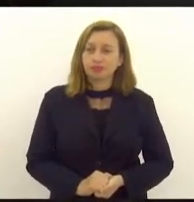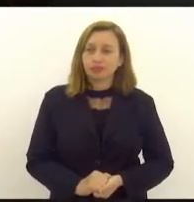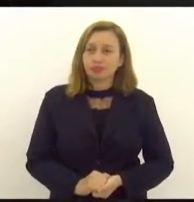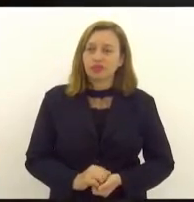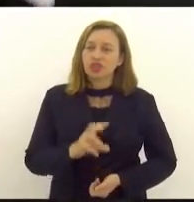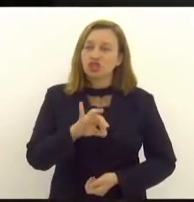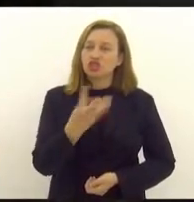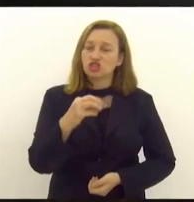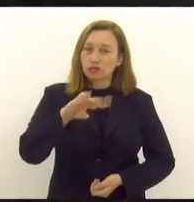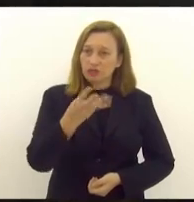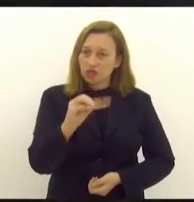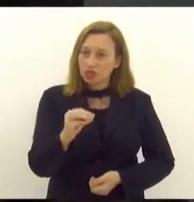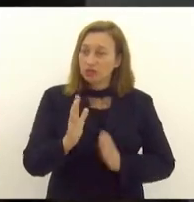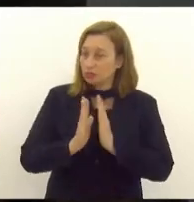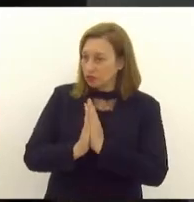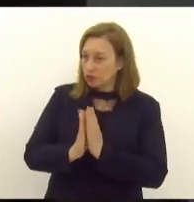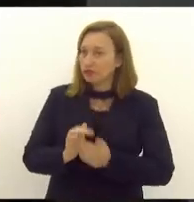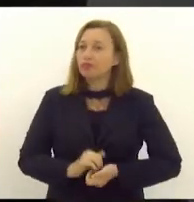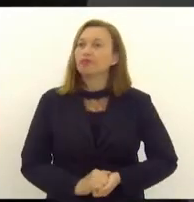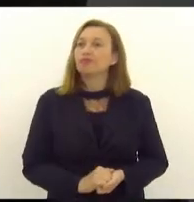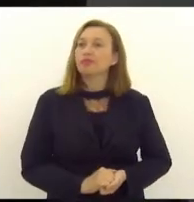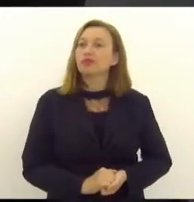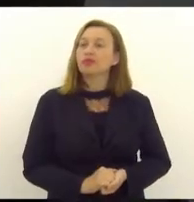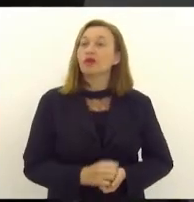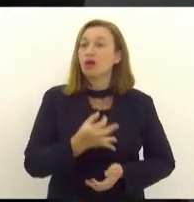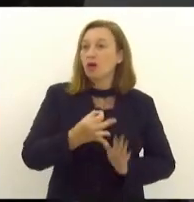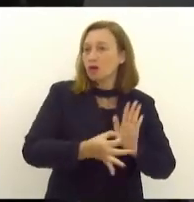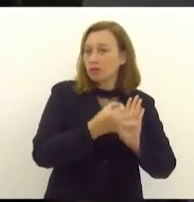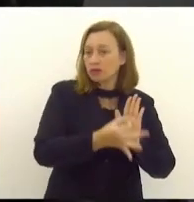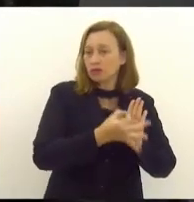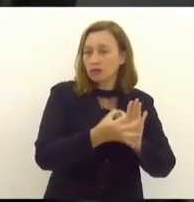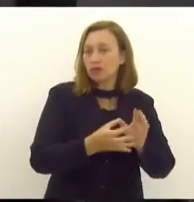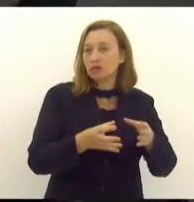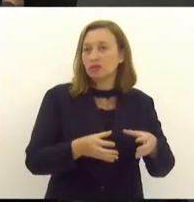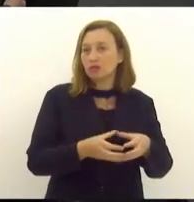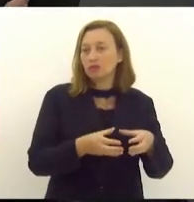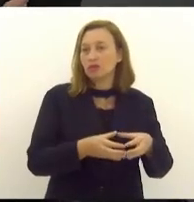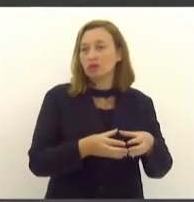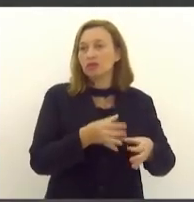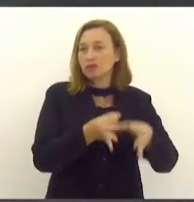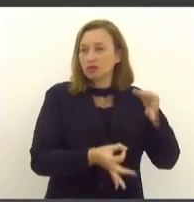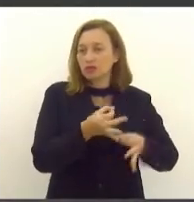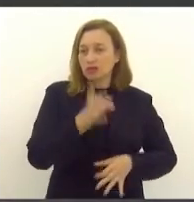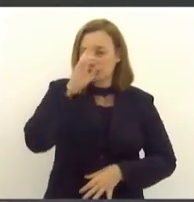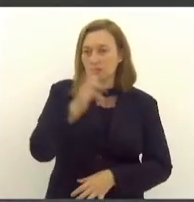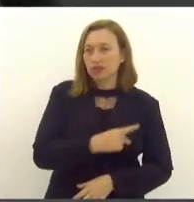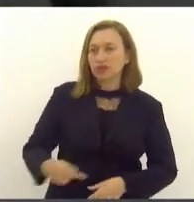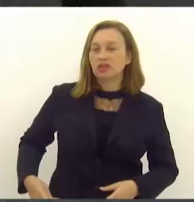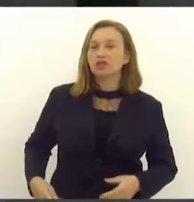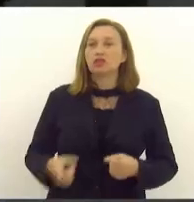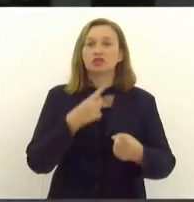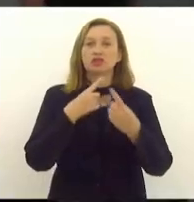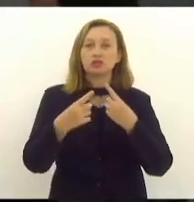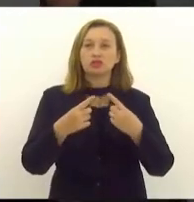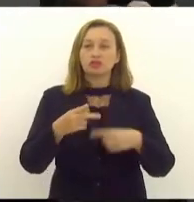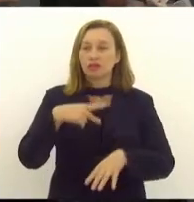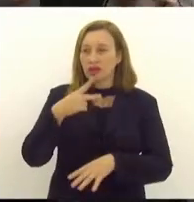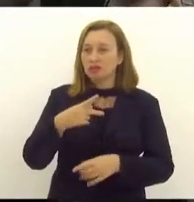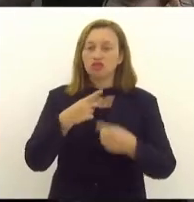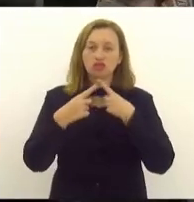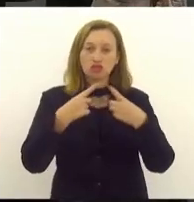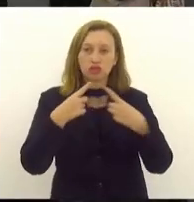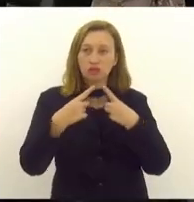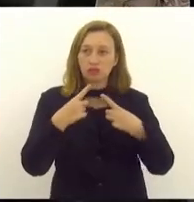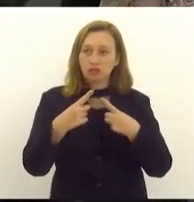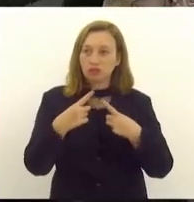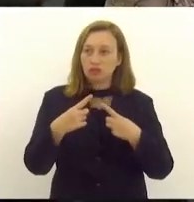Chico Machado por favor acompanha Aparecida ccj senhor presidente vamos pareceres emitidos em discussão